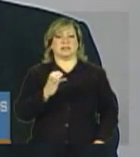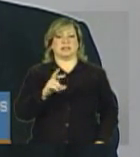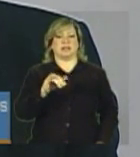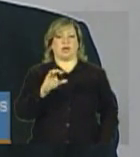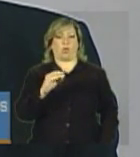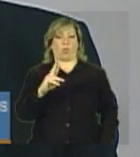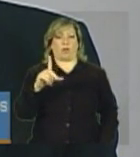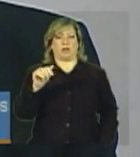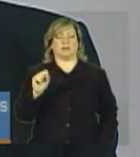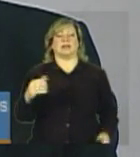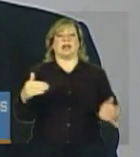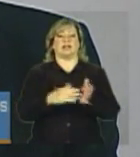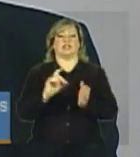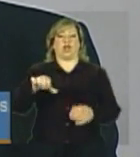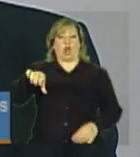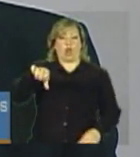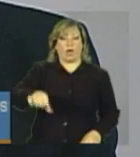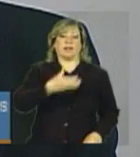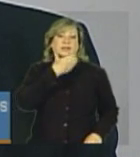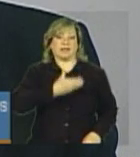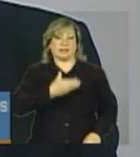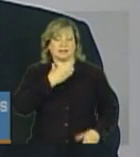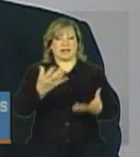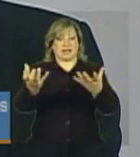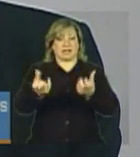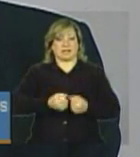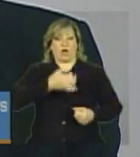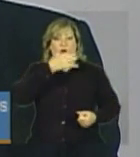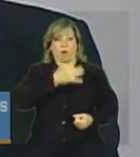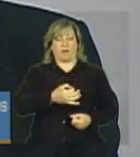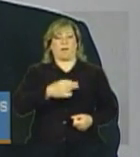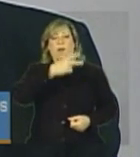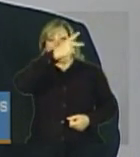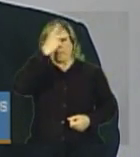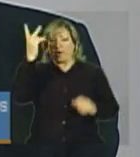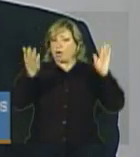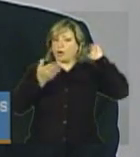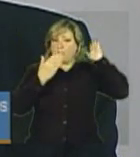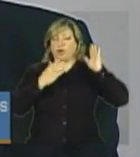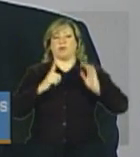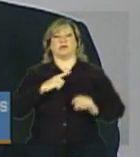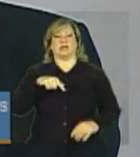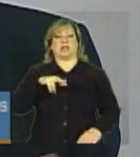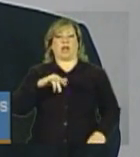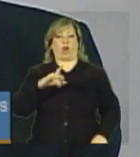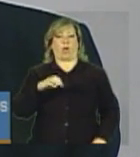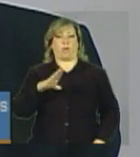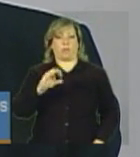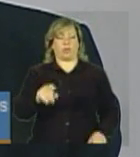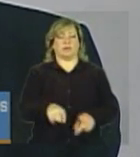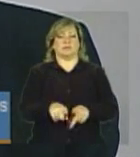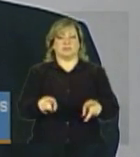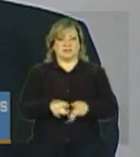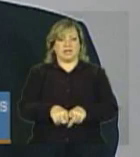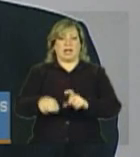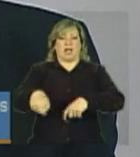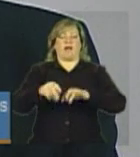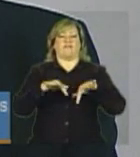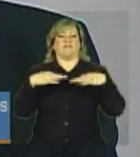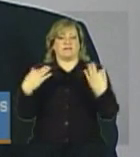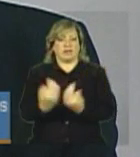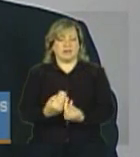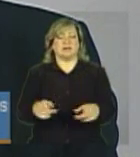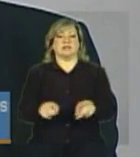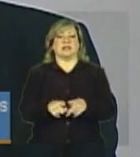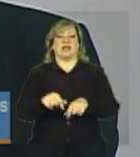o dia 9 de dezembro receberemos propostas de povos indígenas, povos quilombolas, agricultores familiares